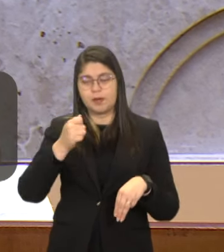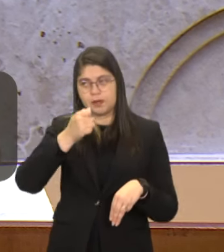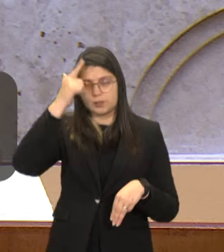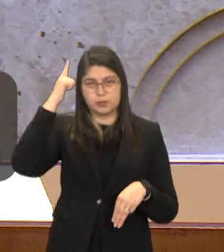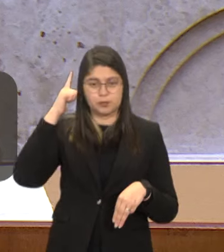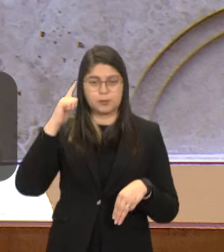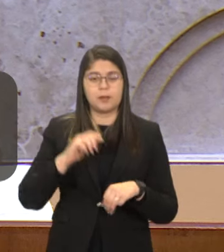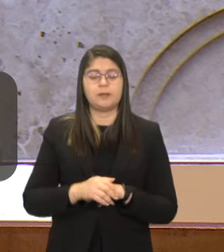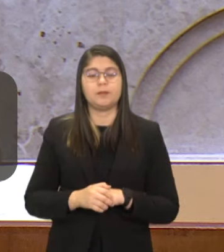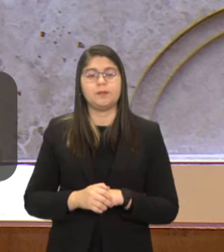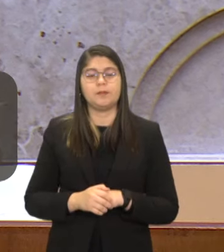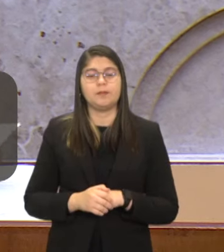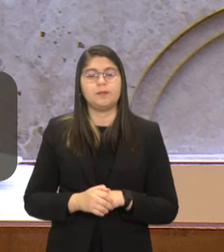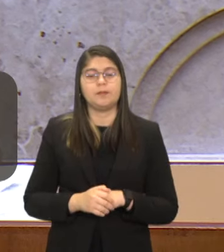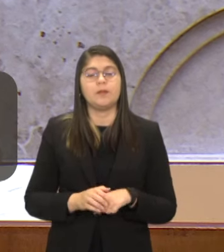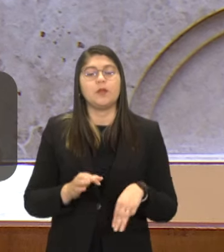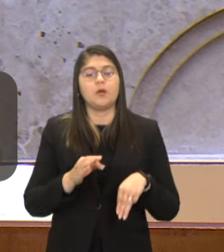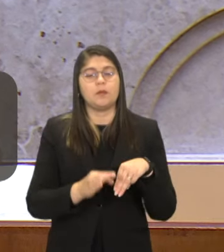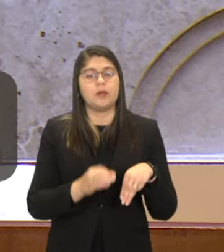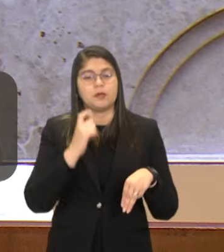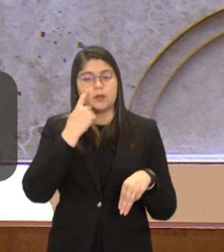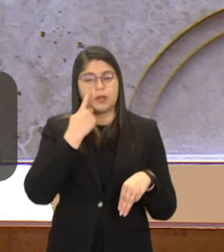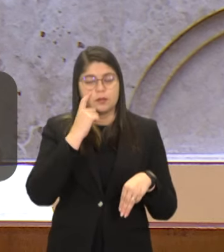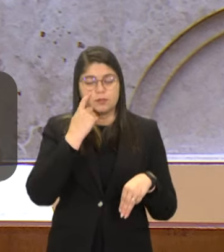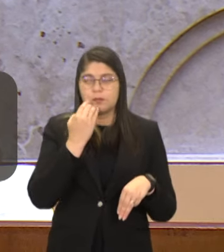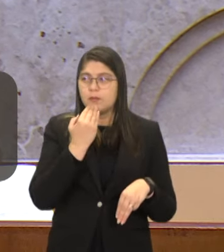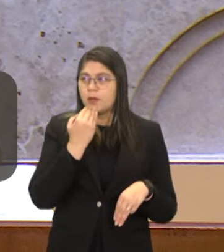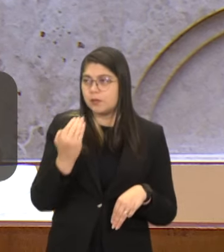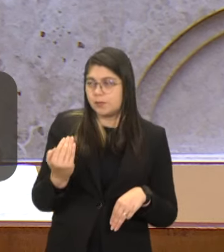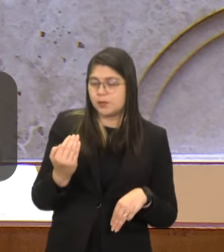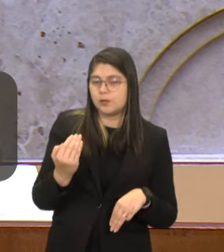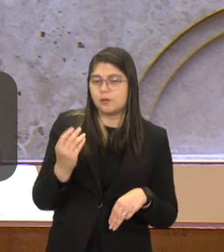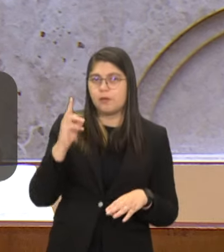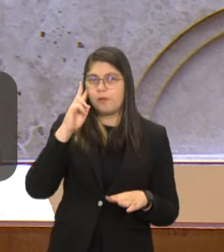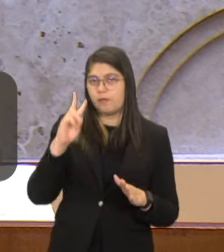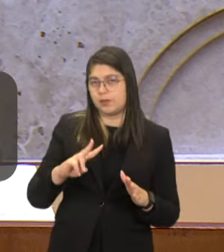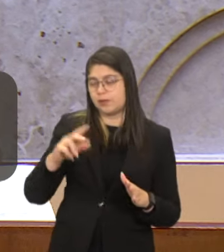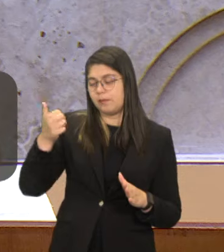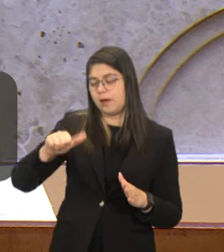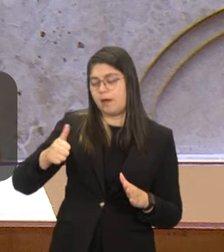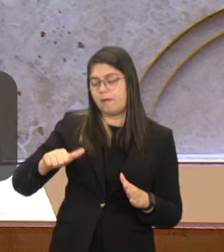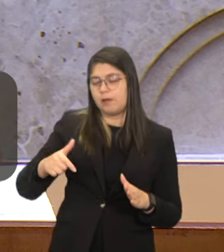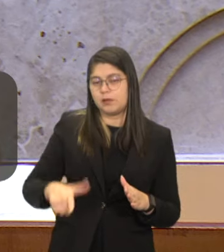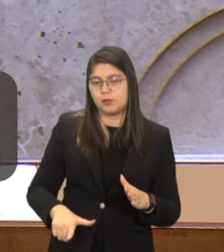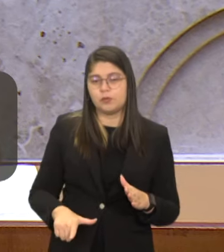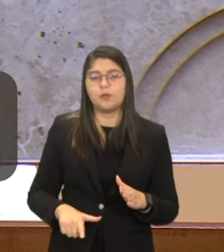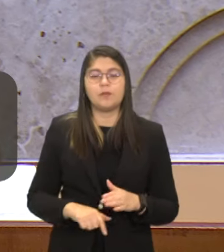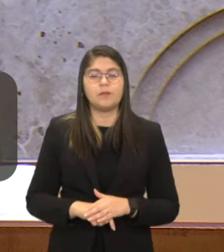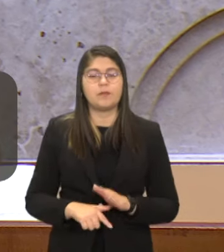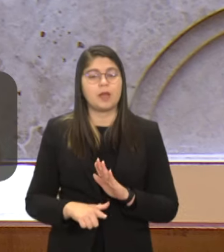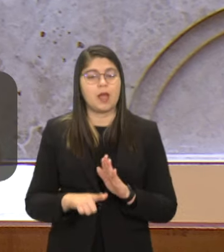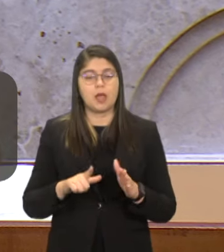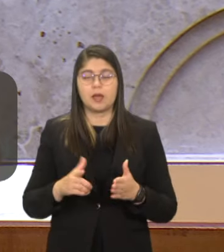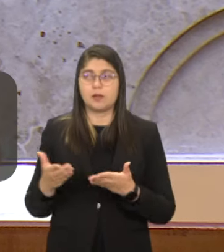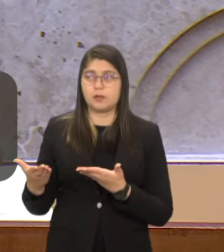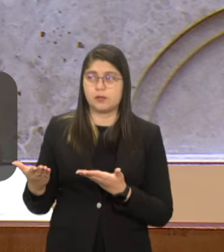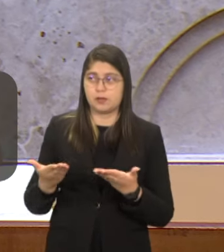o ministro Cássio Nunes Marques pediu vista. Eu, antes de passar a palavra à